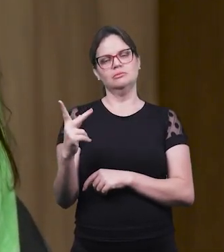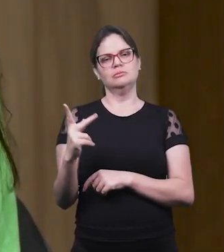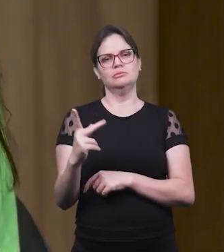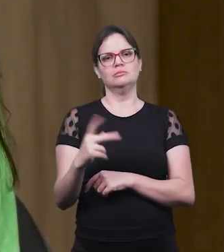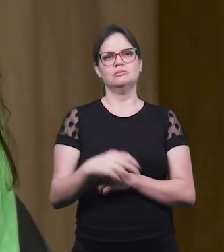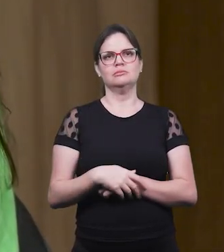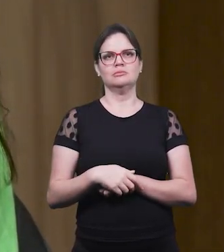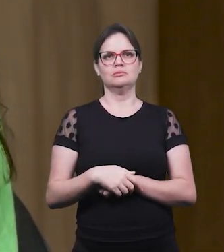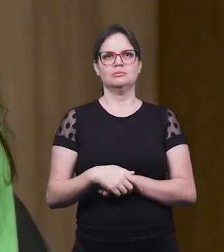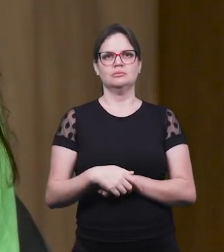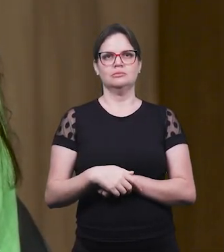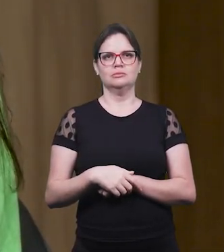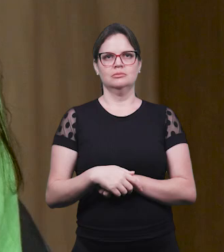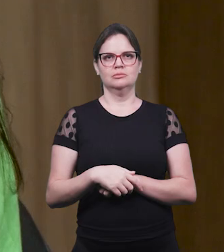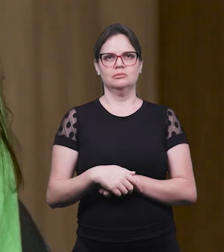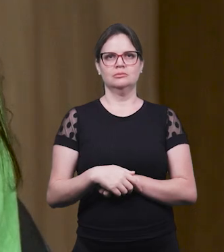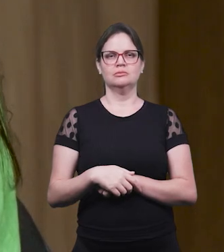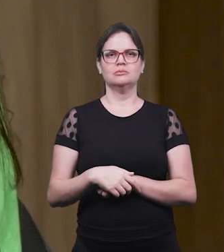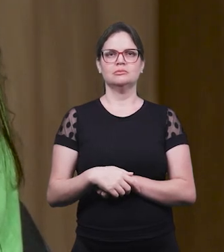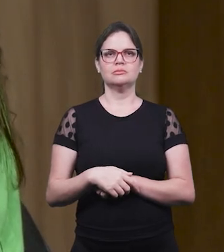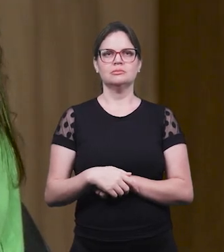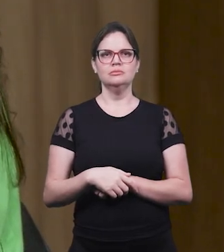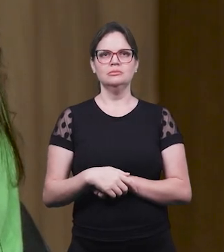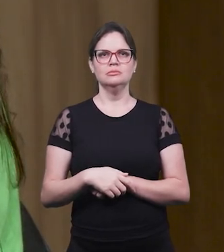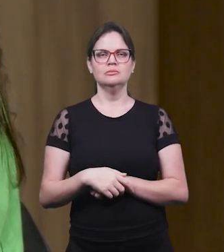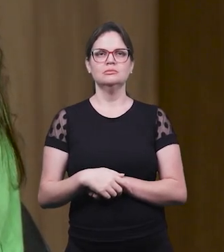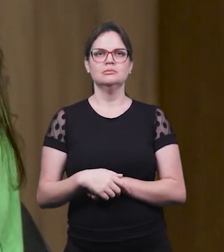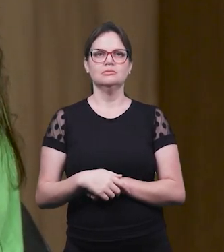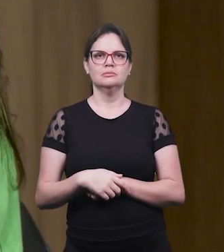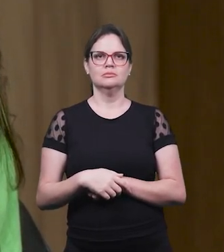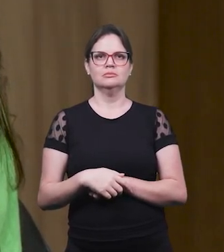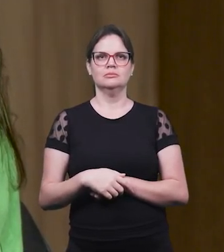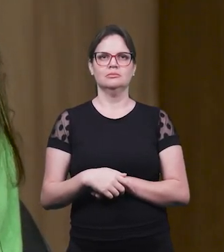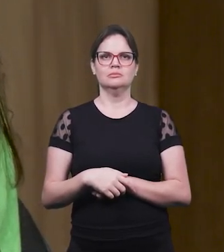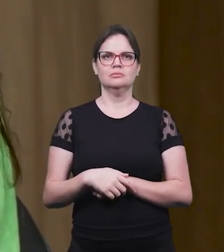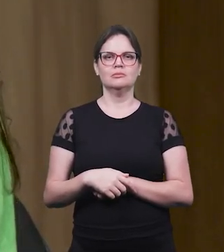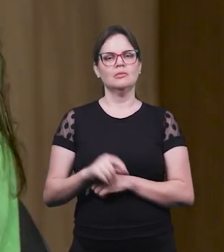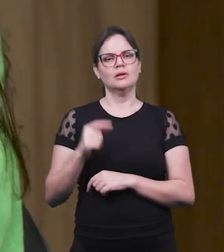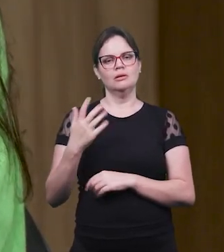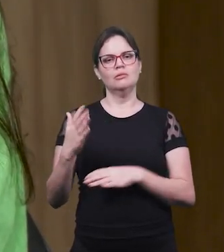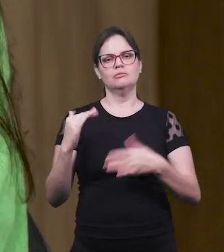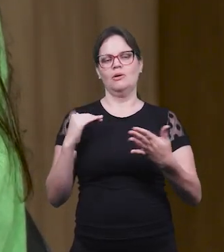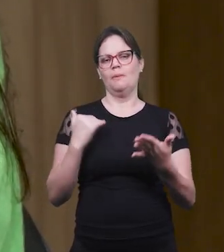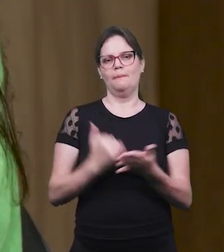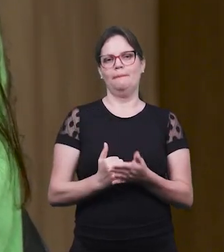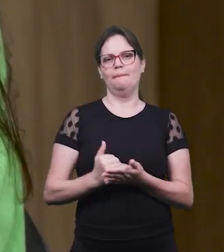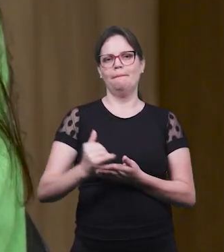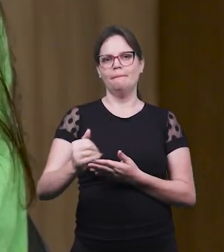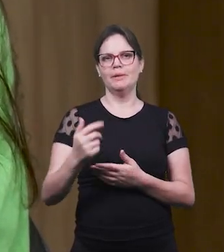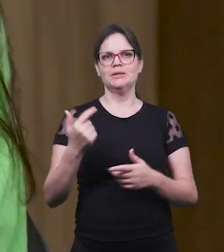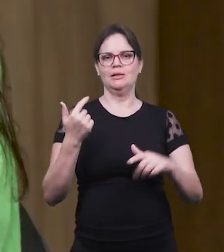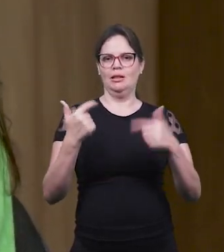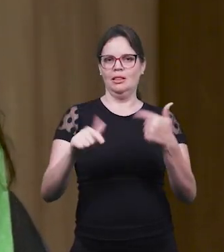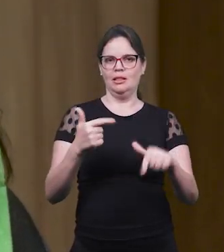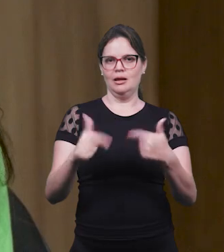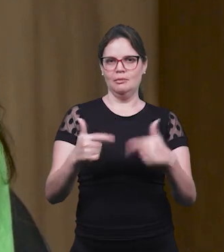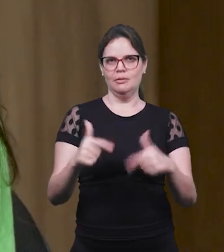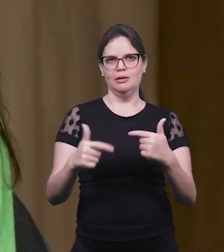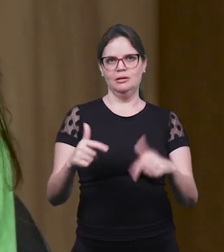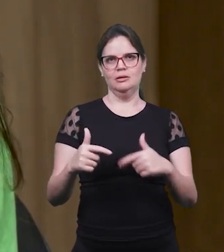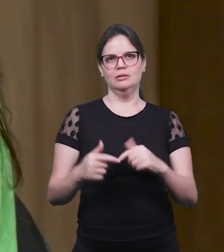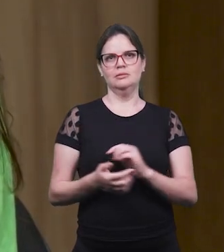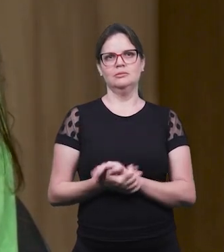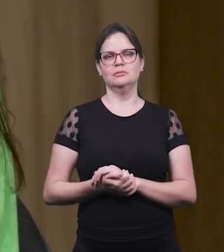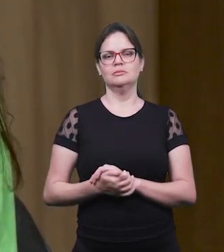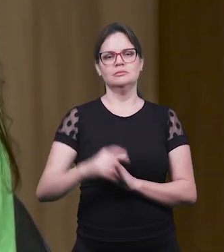Na época chamava setor pessoal. E foi aí que eu comecei trabalhando em outra área, né?